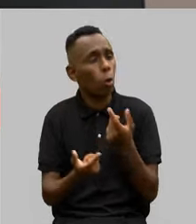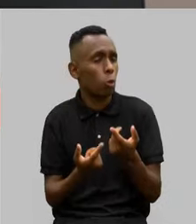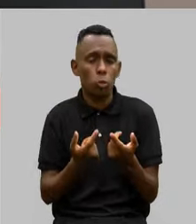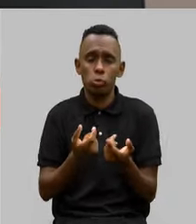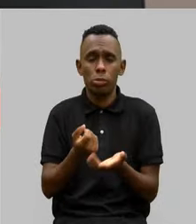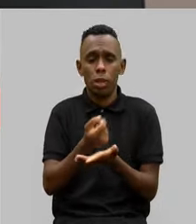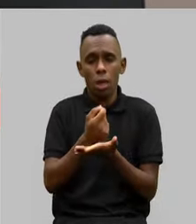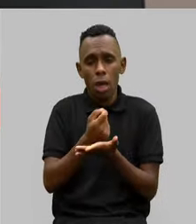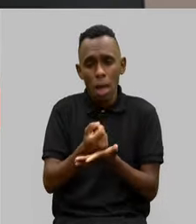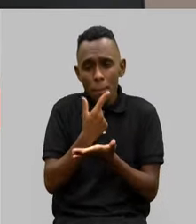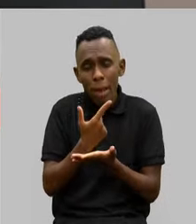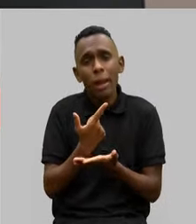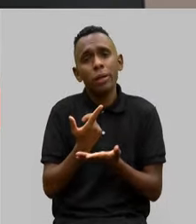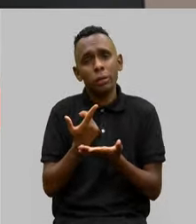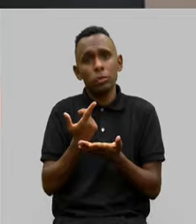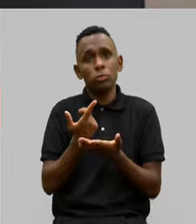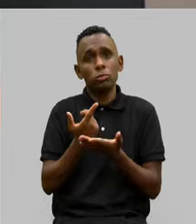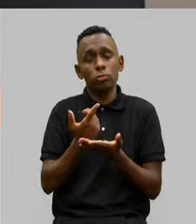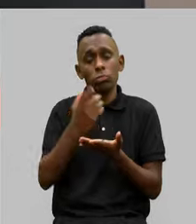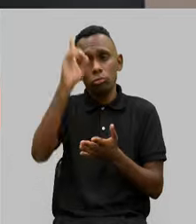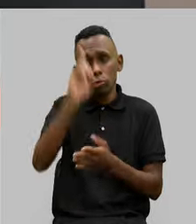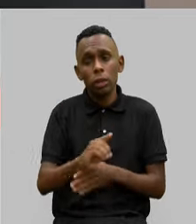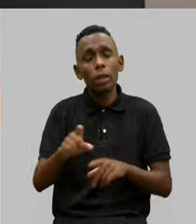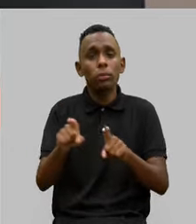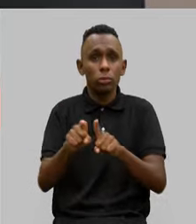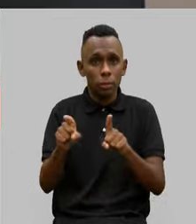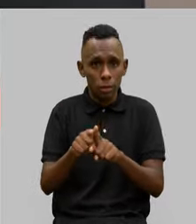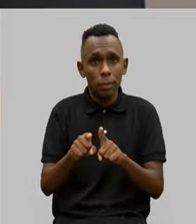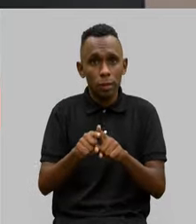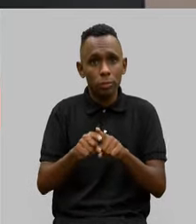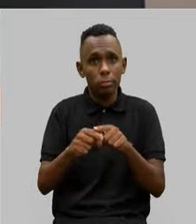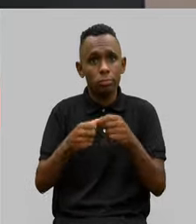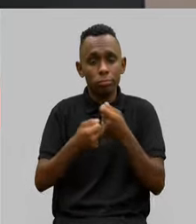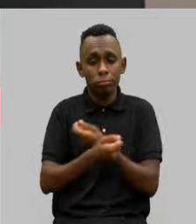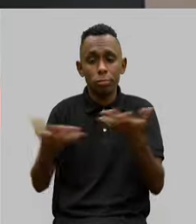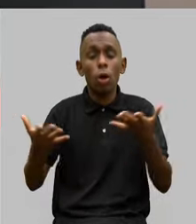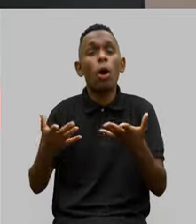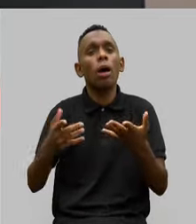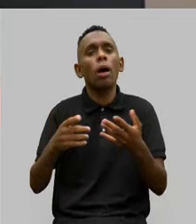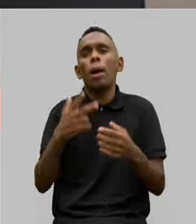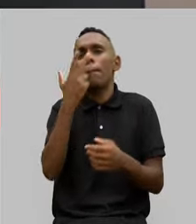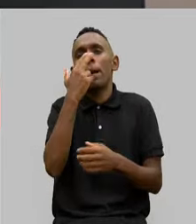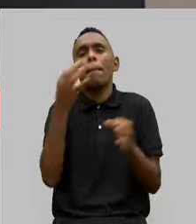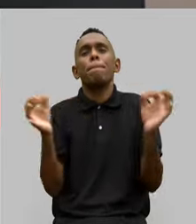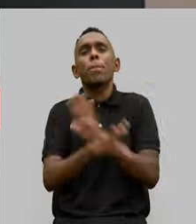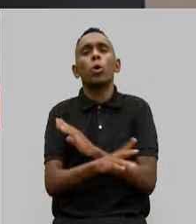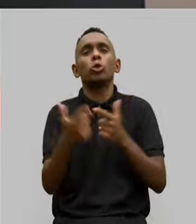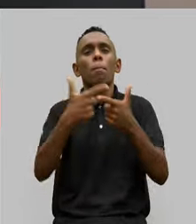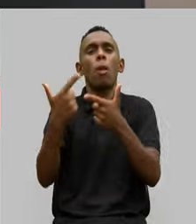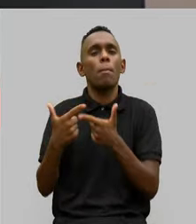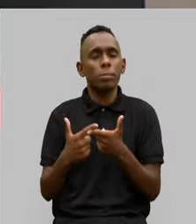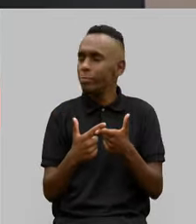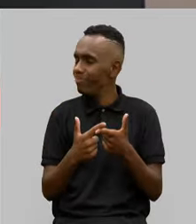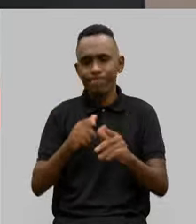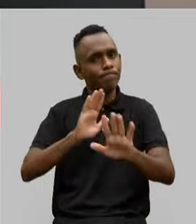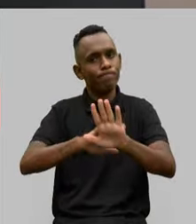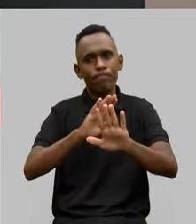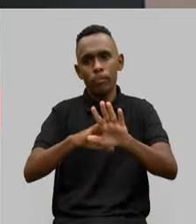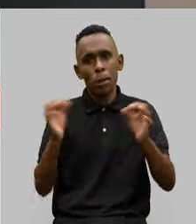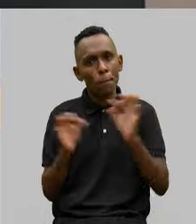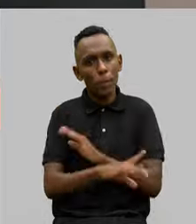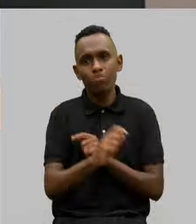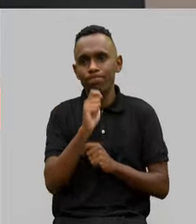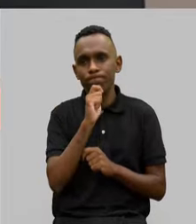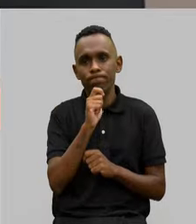no Brasil e o direito à importação traz a ilusão para algumas pessoas de que isso já está resolvido isso não está resolvido